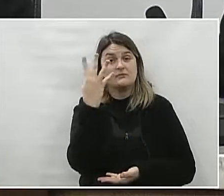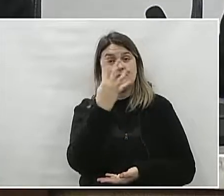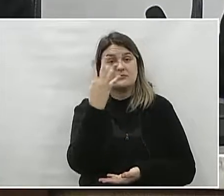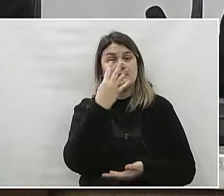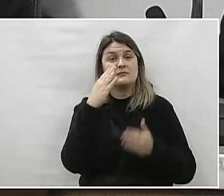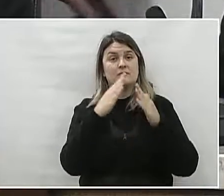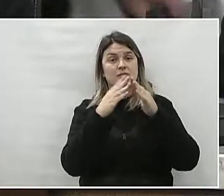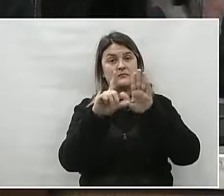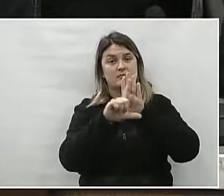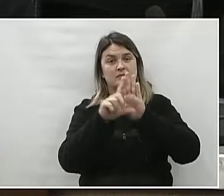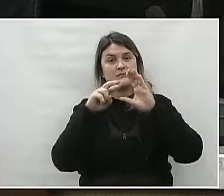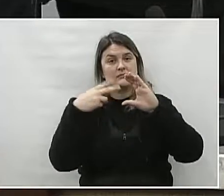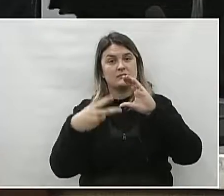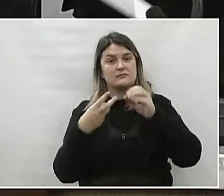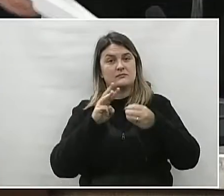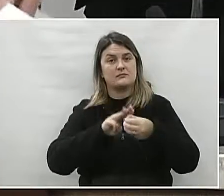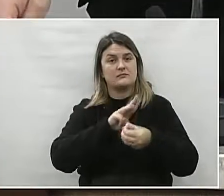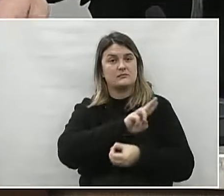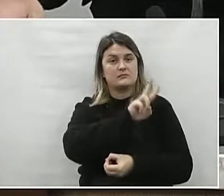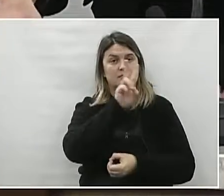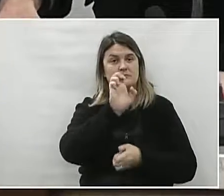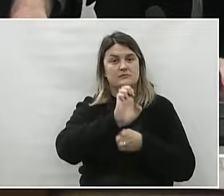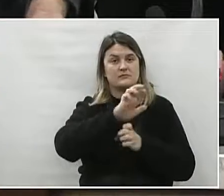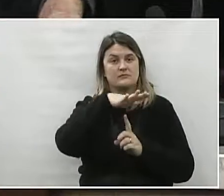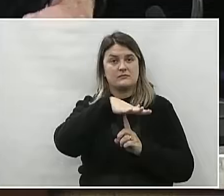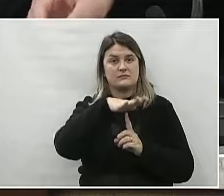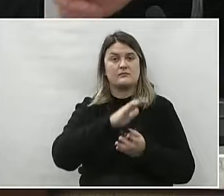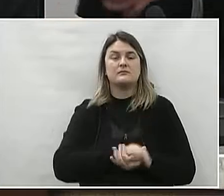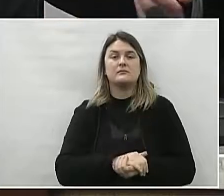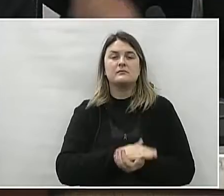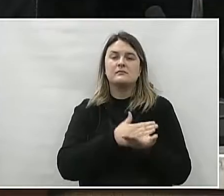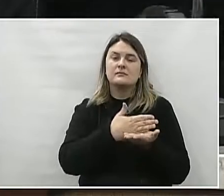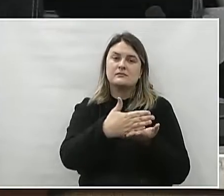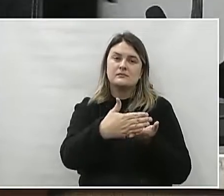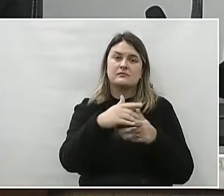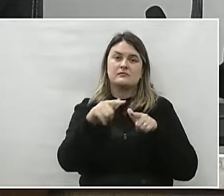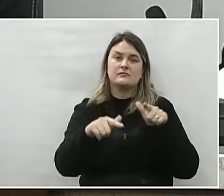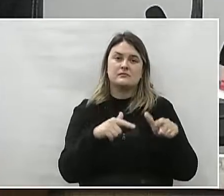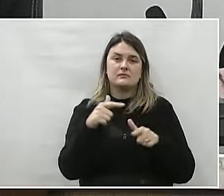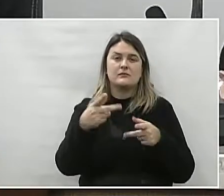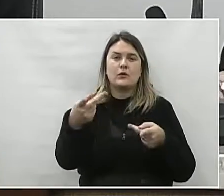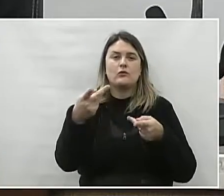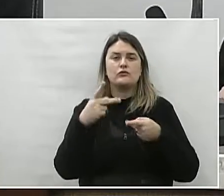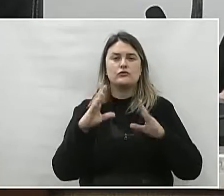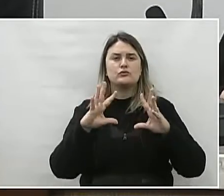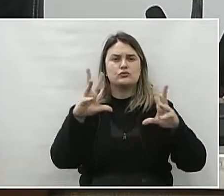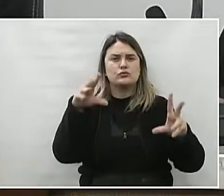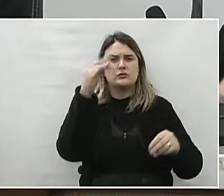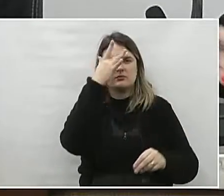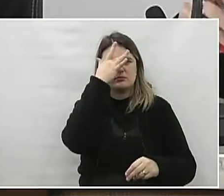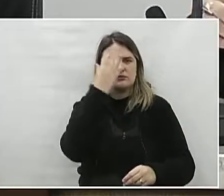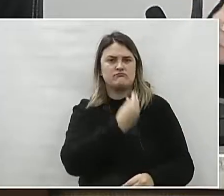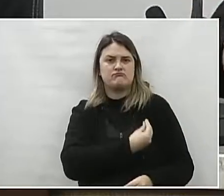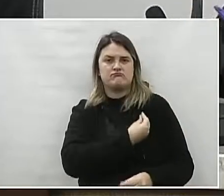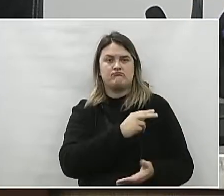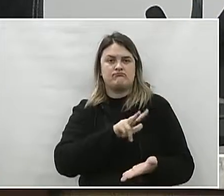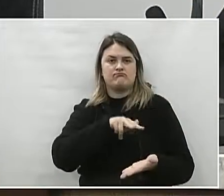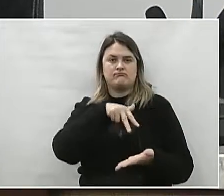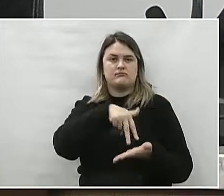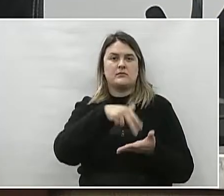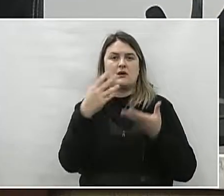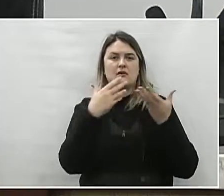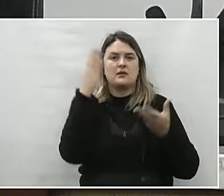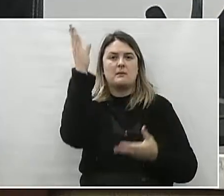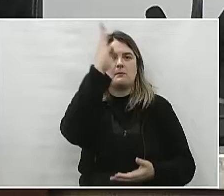Legislatura da Câmara Municipal de União da Vitória, Estado do Paraná. Iniciando os trabalhos, convidamos a todos para que em pé